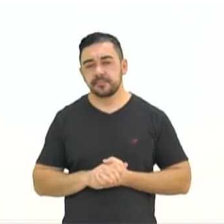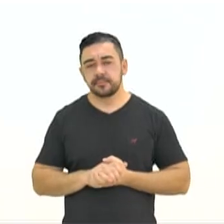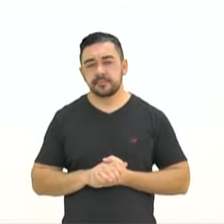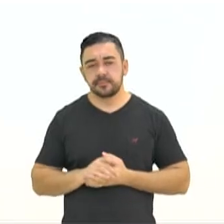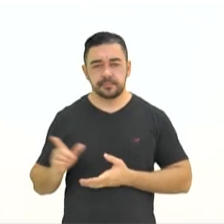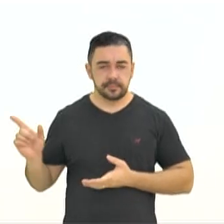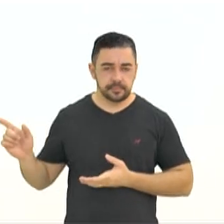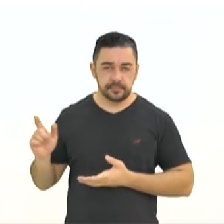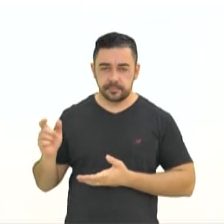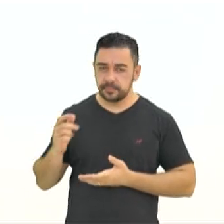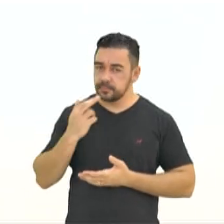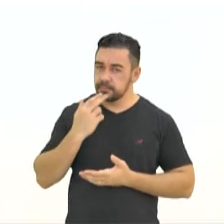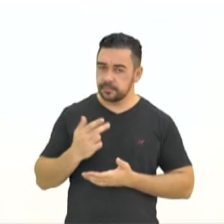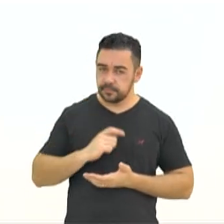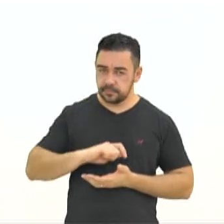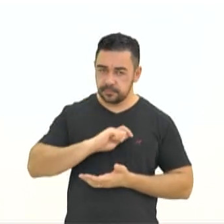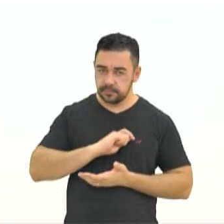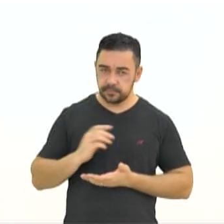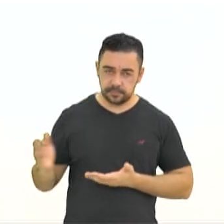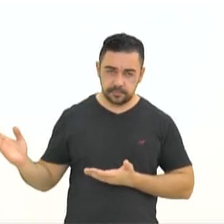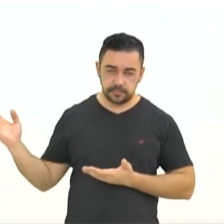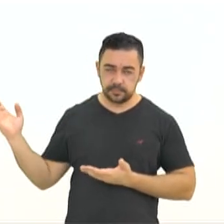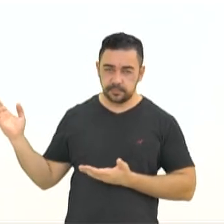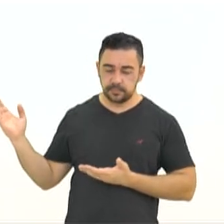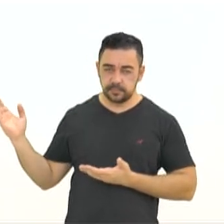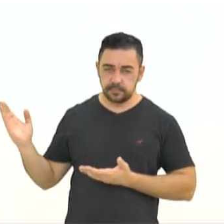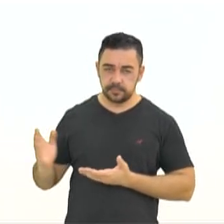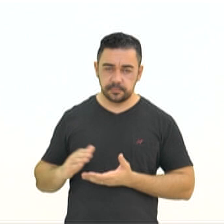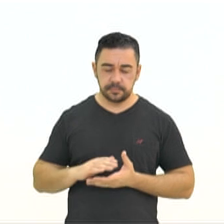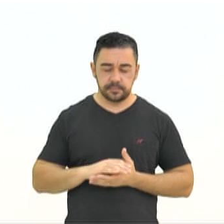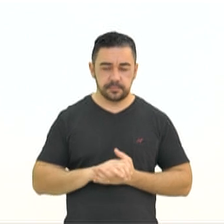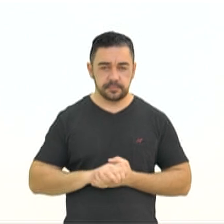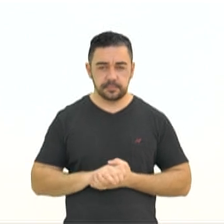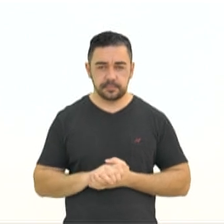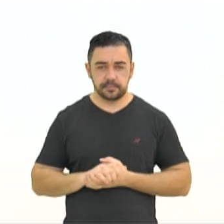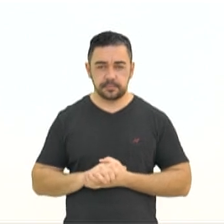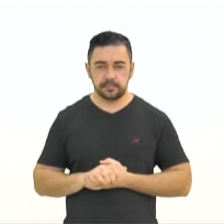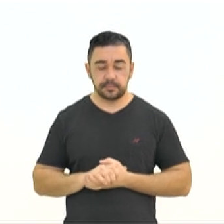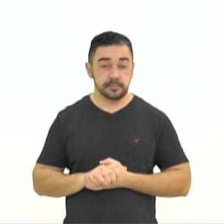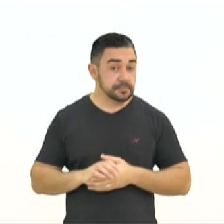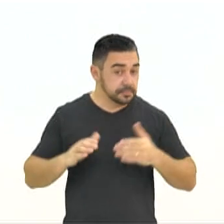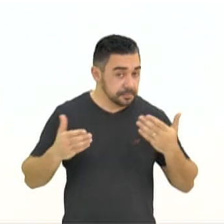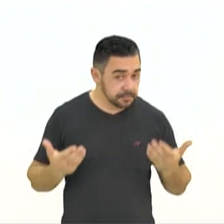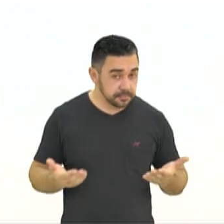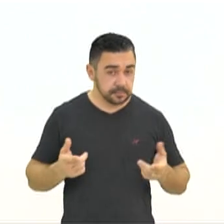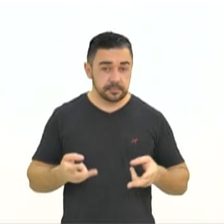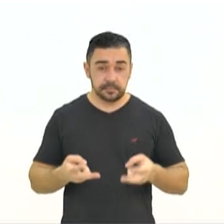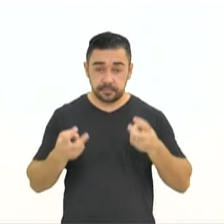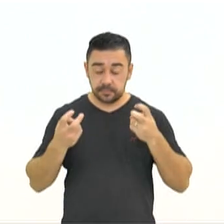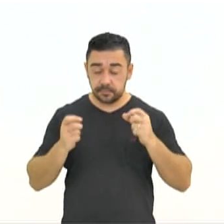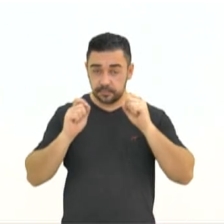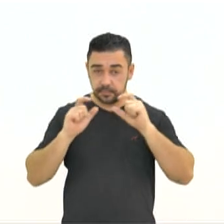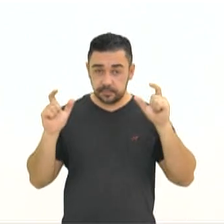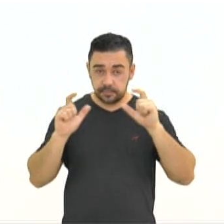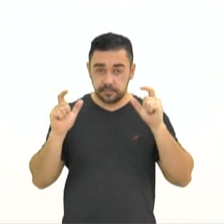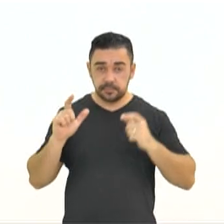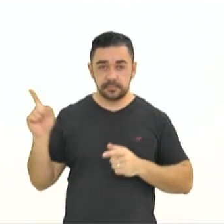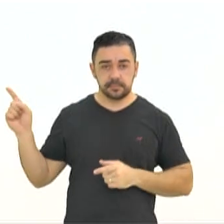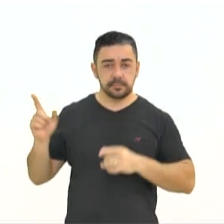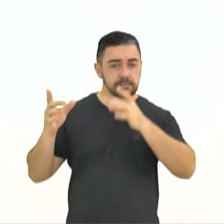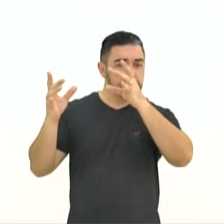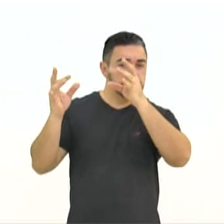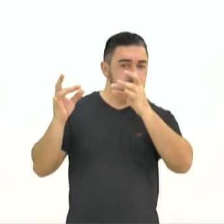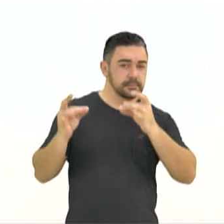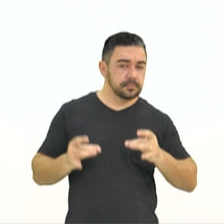as descrições, estes verbos são utilizados no presente de indicativo. Então, se a gente prestar atenção aqui na minha